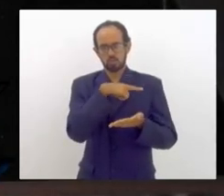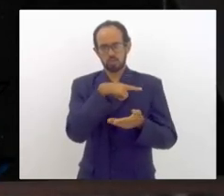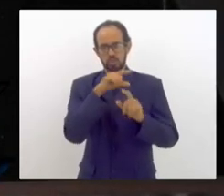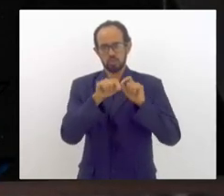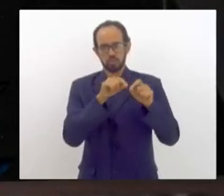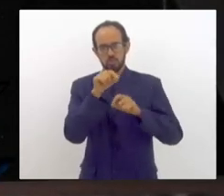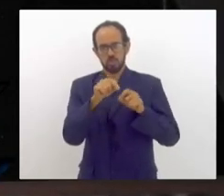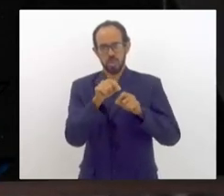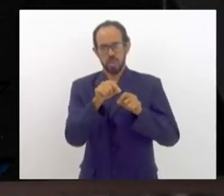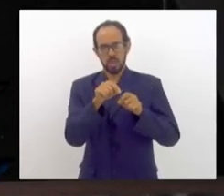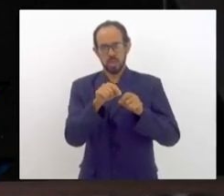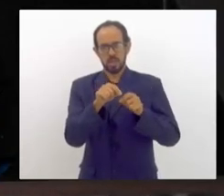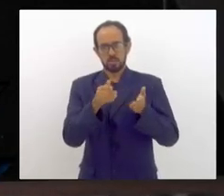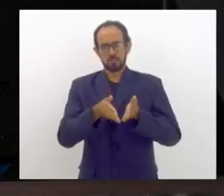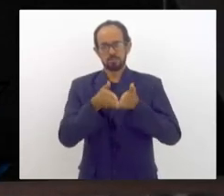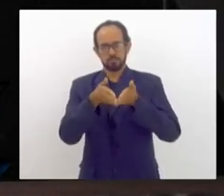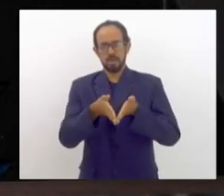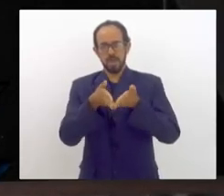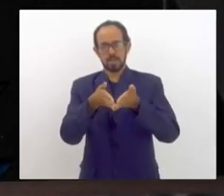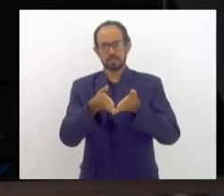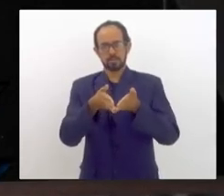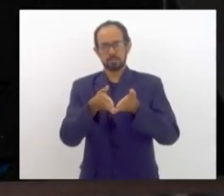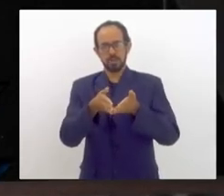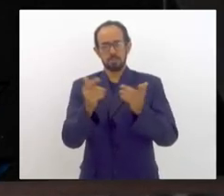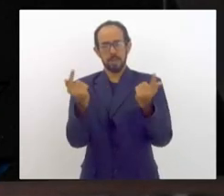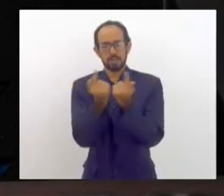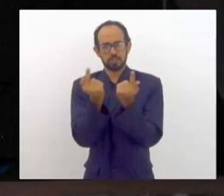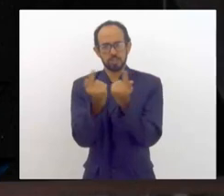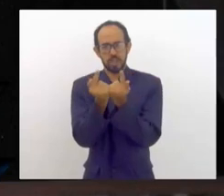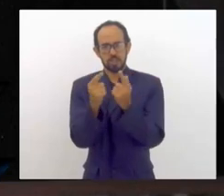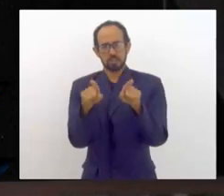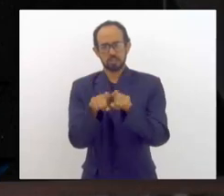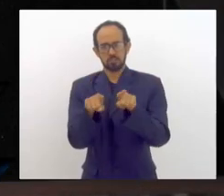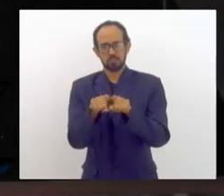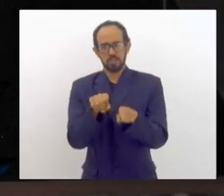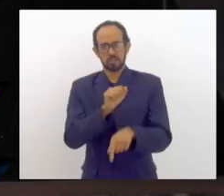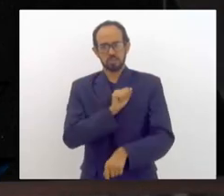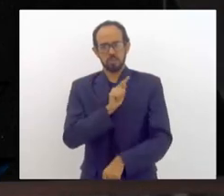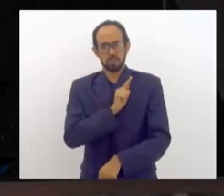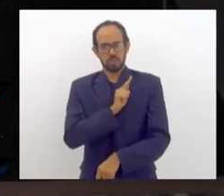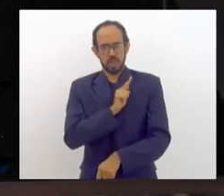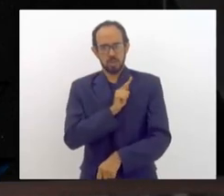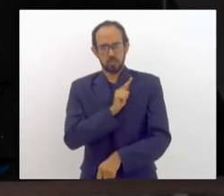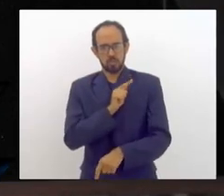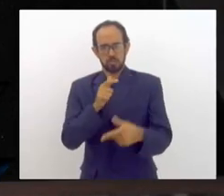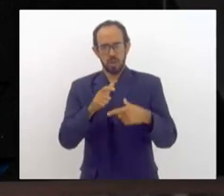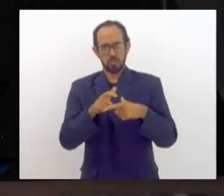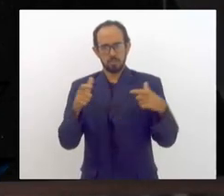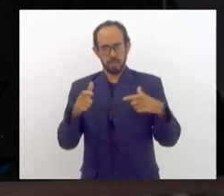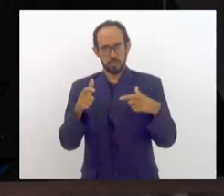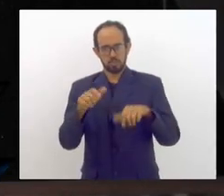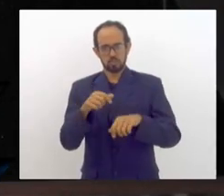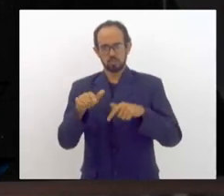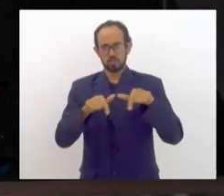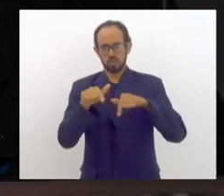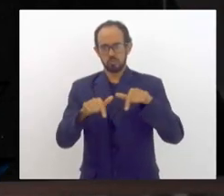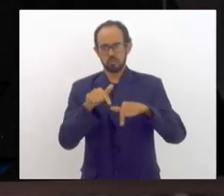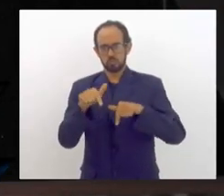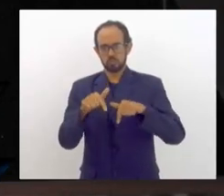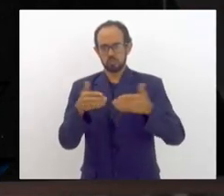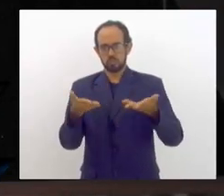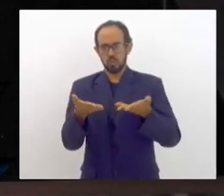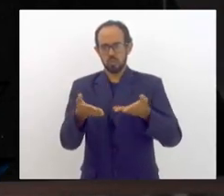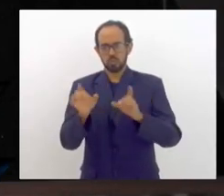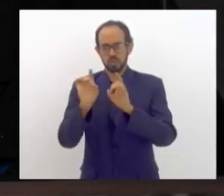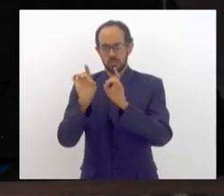ter barcas para Magé e também barcas para São Gonçalo, e a ampliação do serviço, e não fez, e hoje está declinando